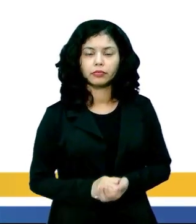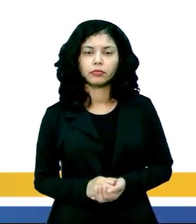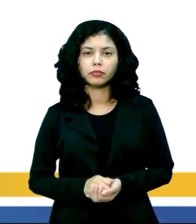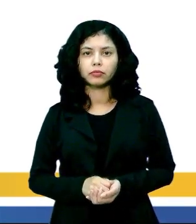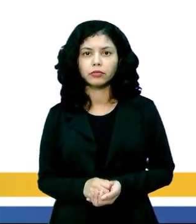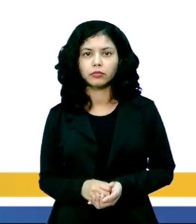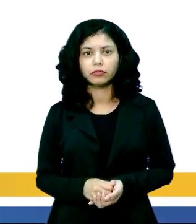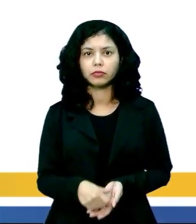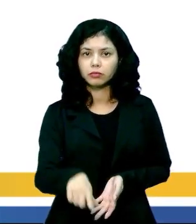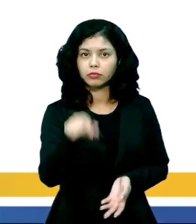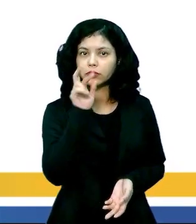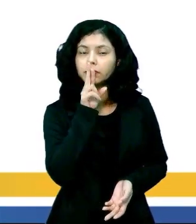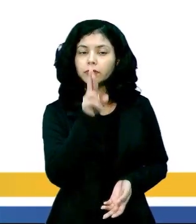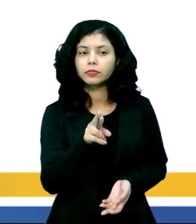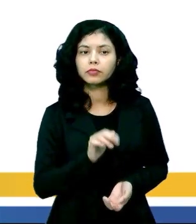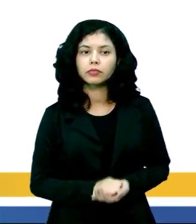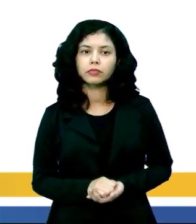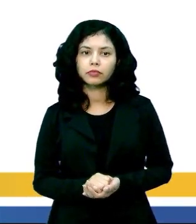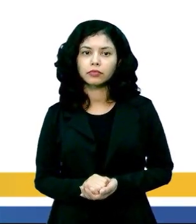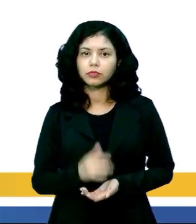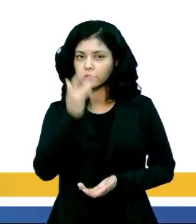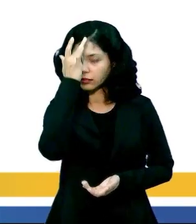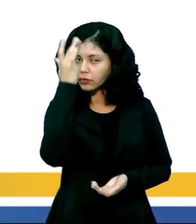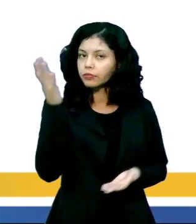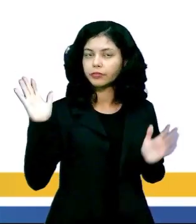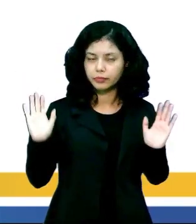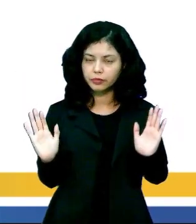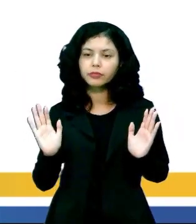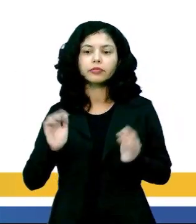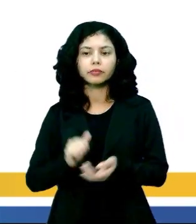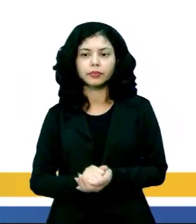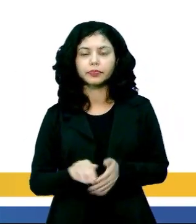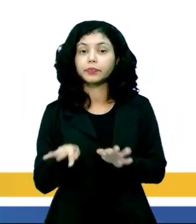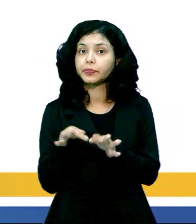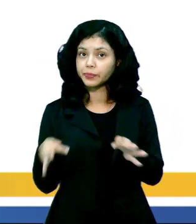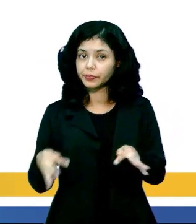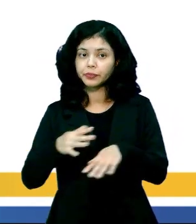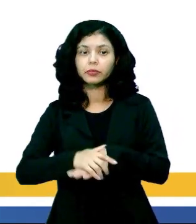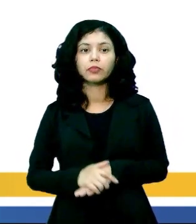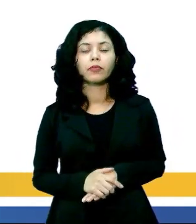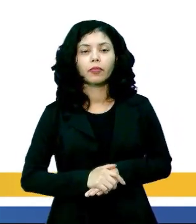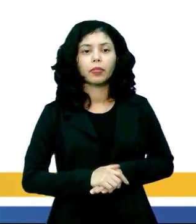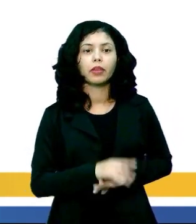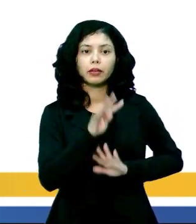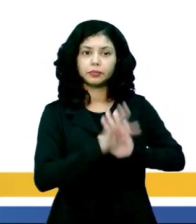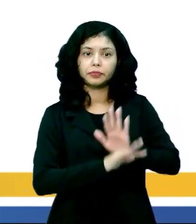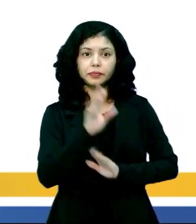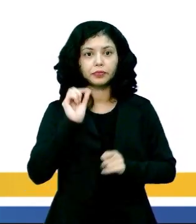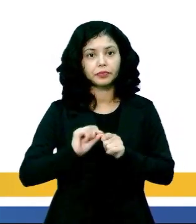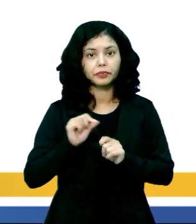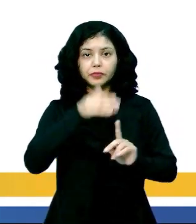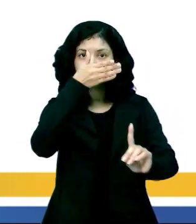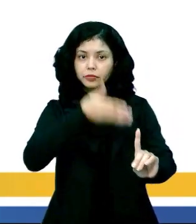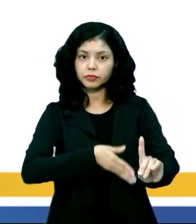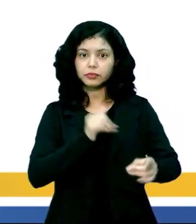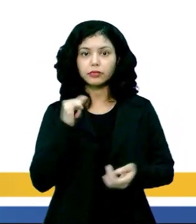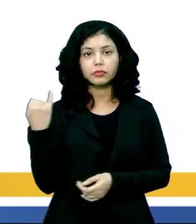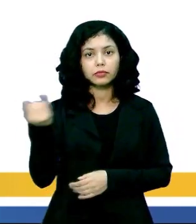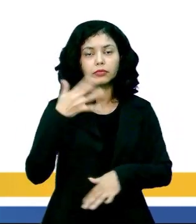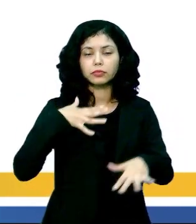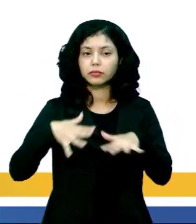e as possibilidades de resposta. Está muito fácil e muito simples. O texto faz